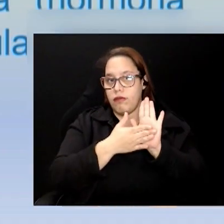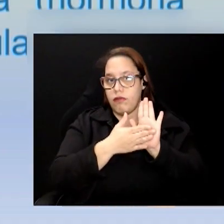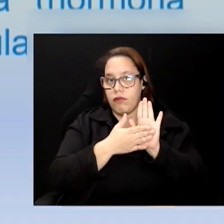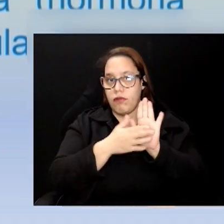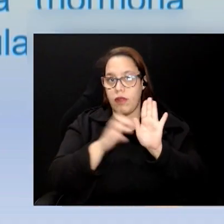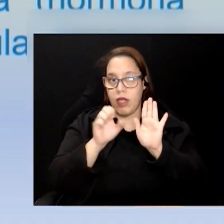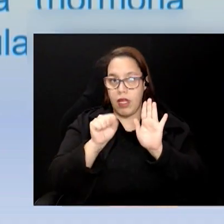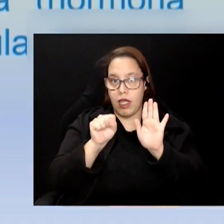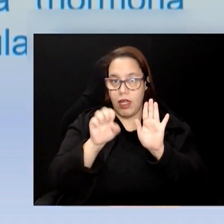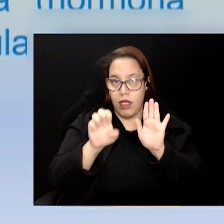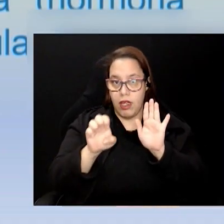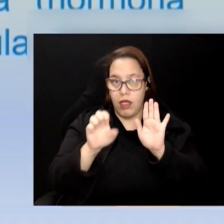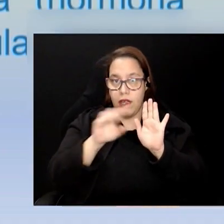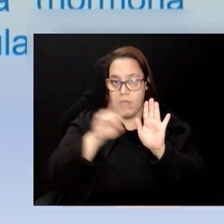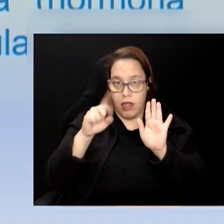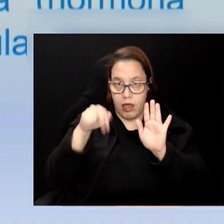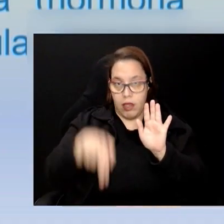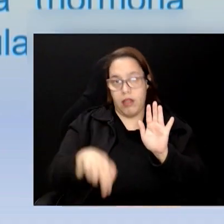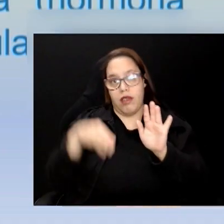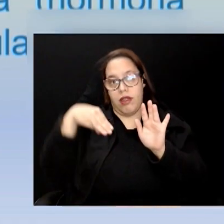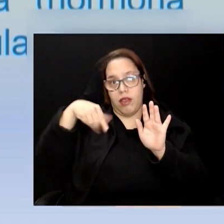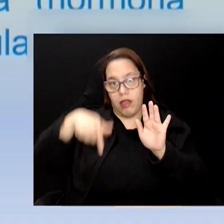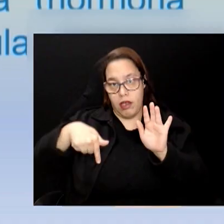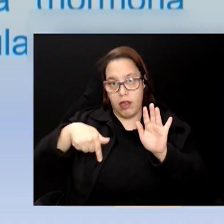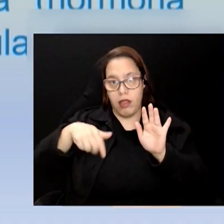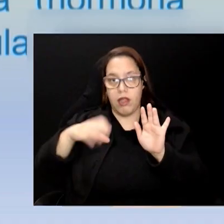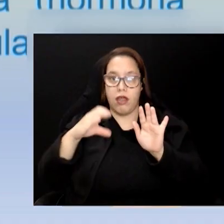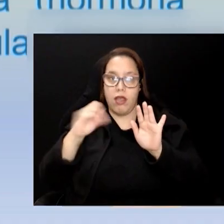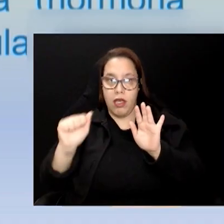cálcio. Melhora da nossa resistência,